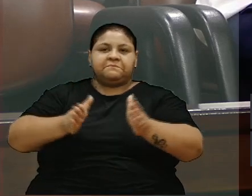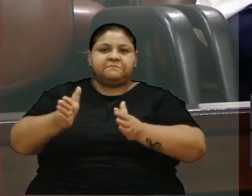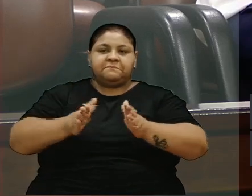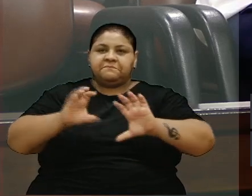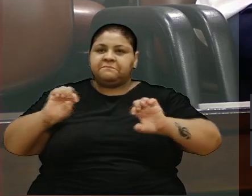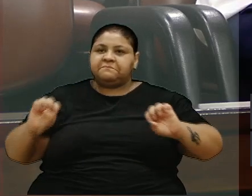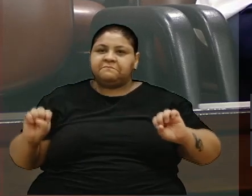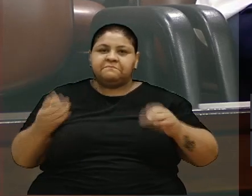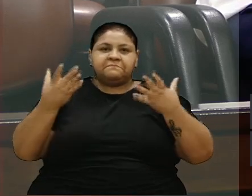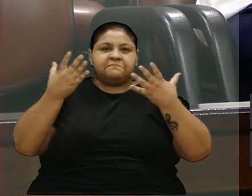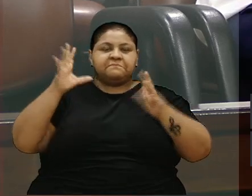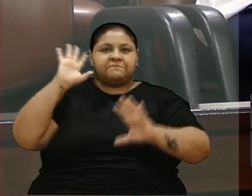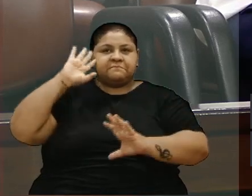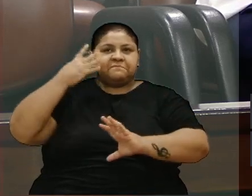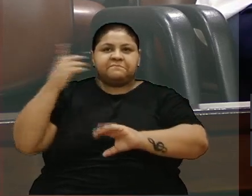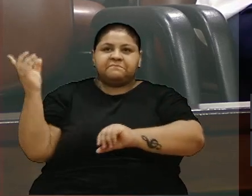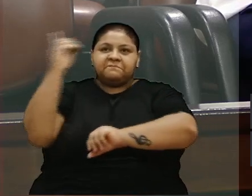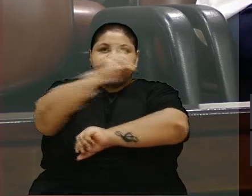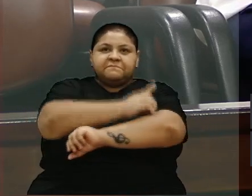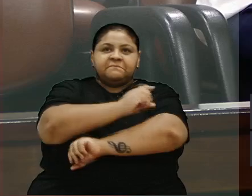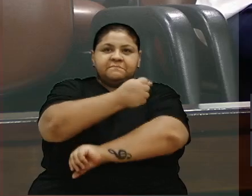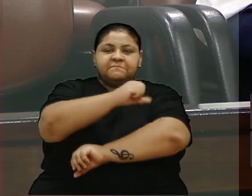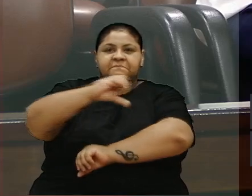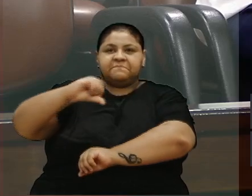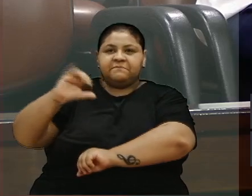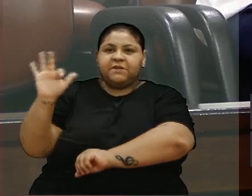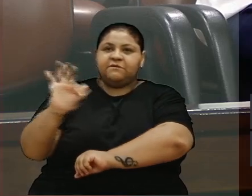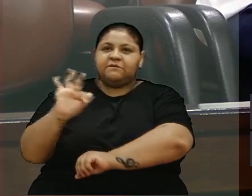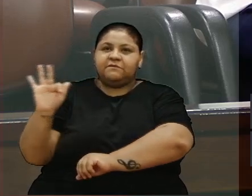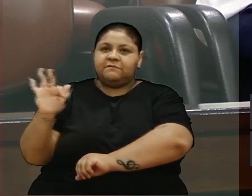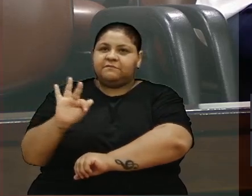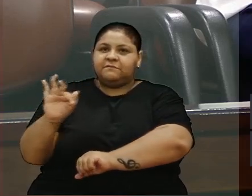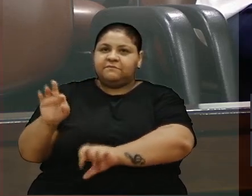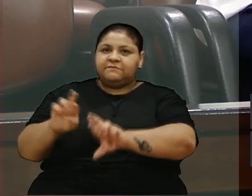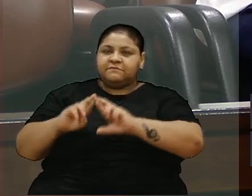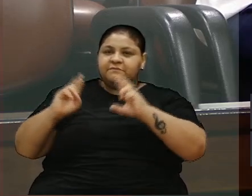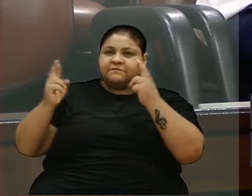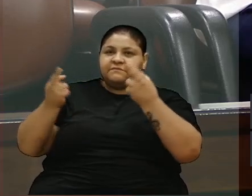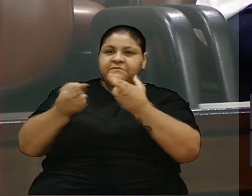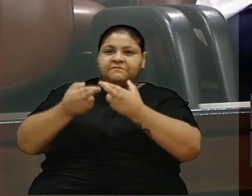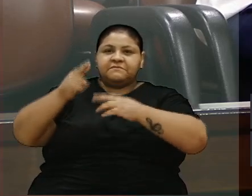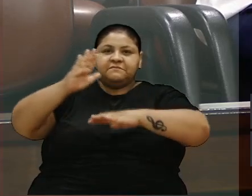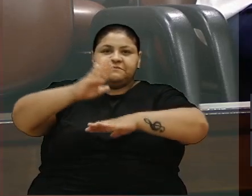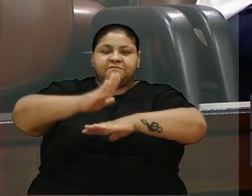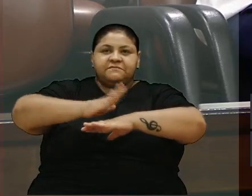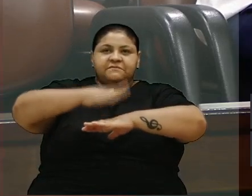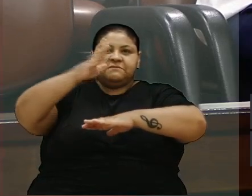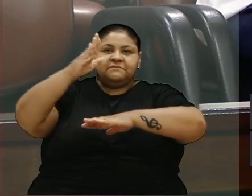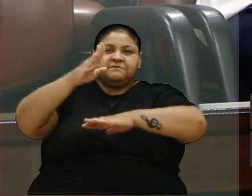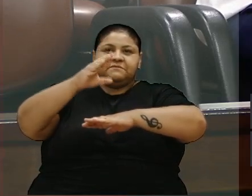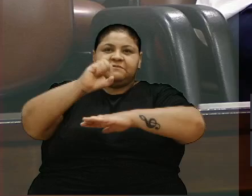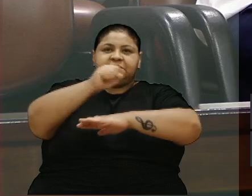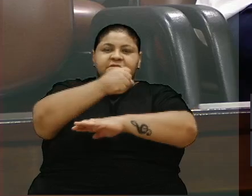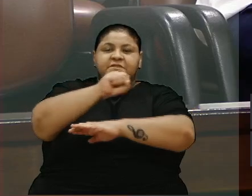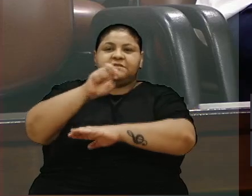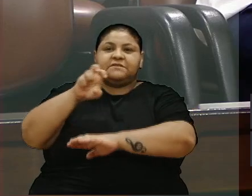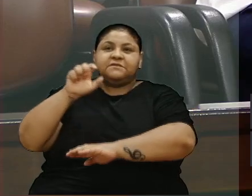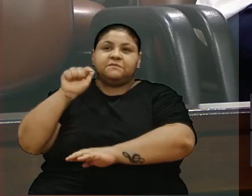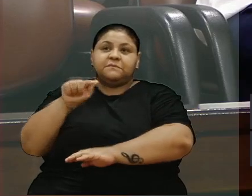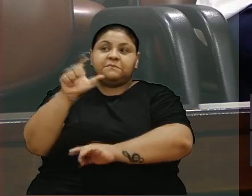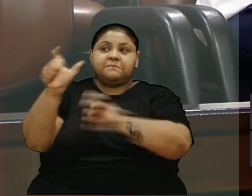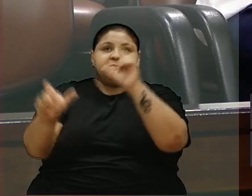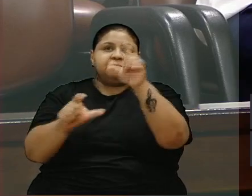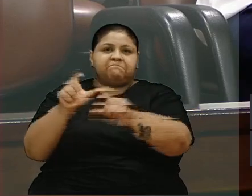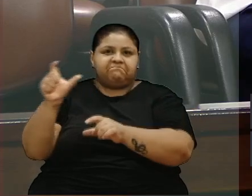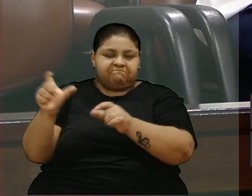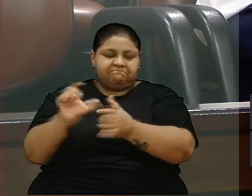que aconteceu no dia 8 e 9 de fevereiro, que reuniu mais de 85 mil pessoas.